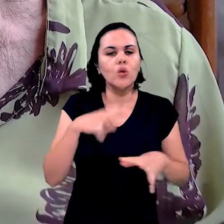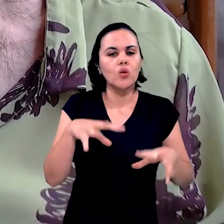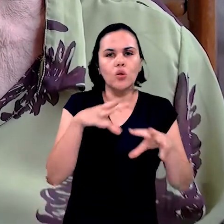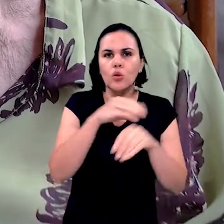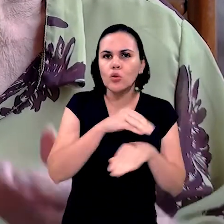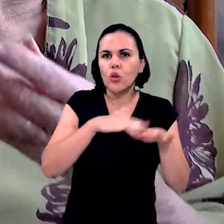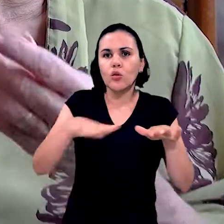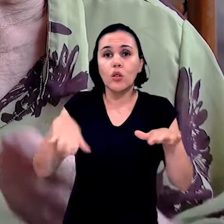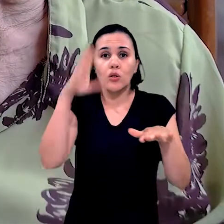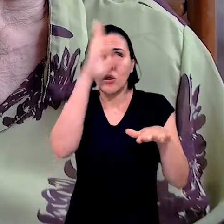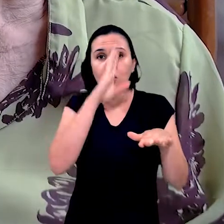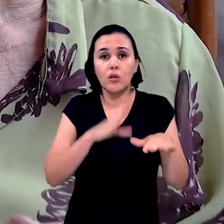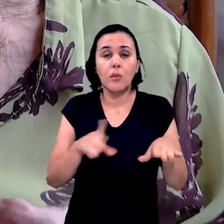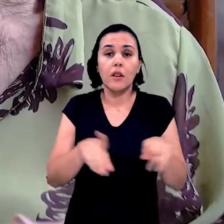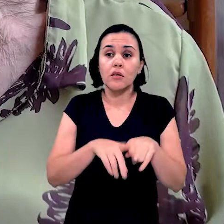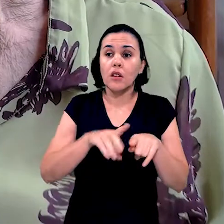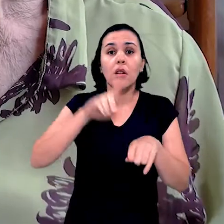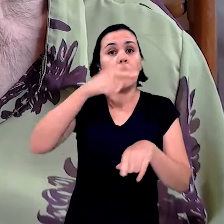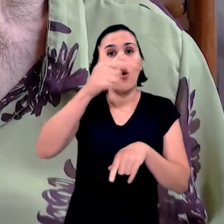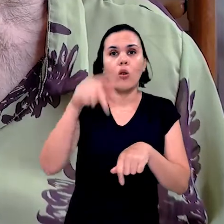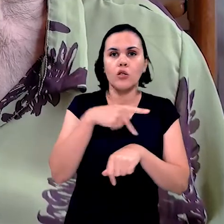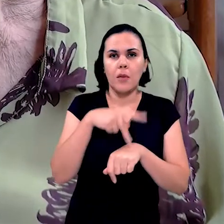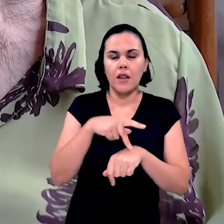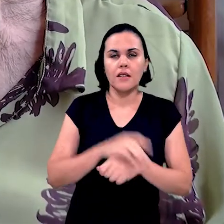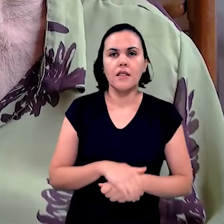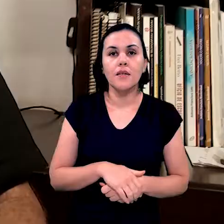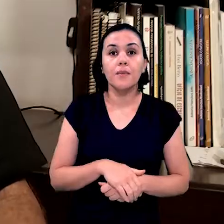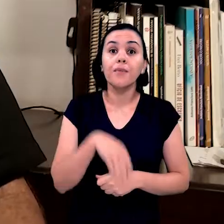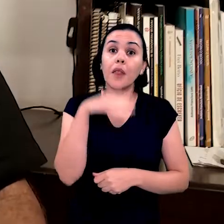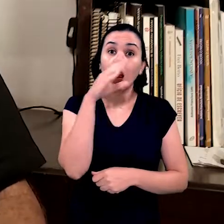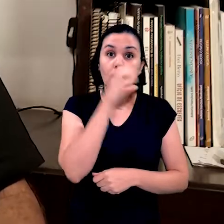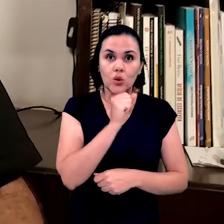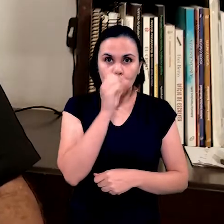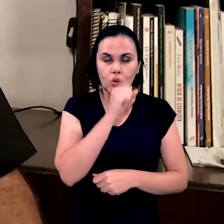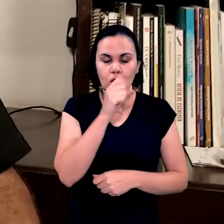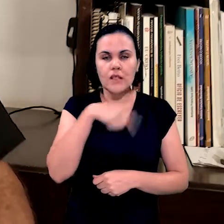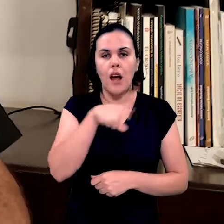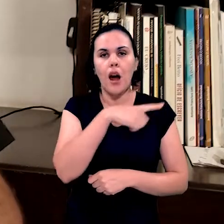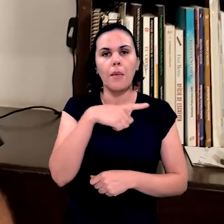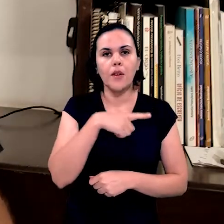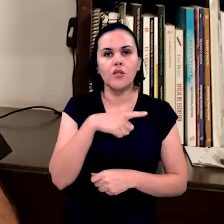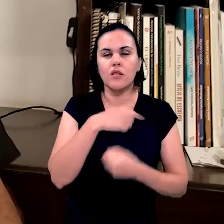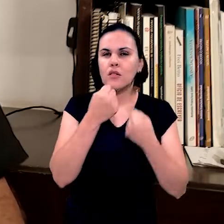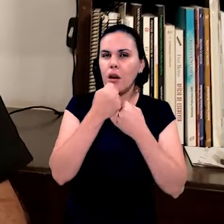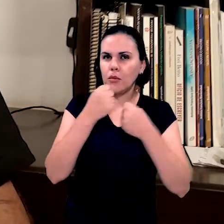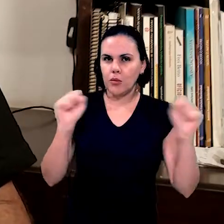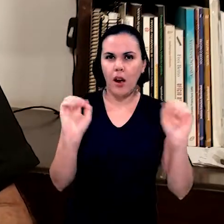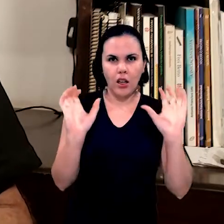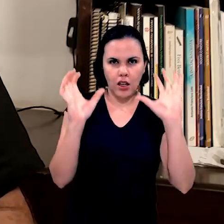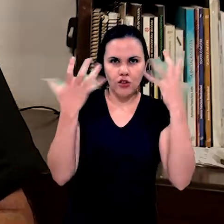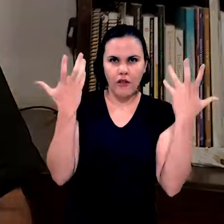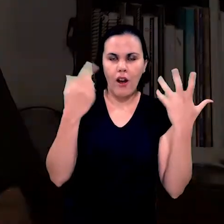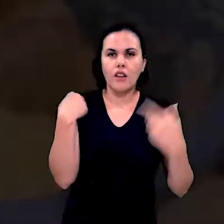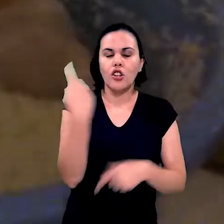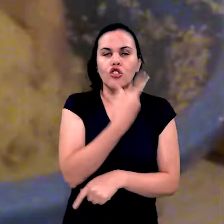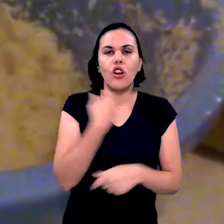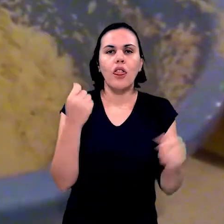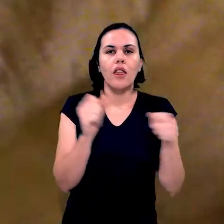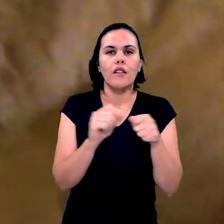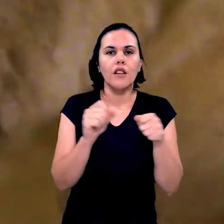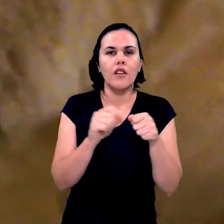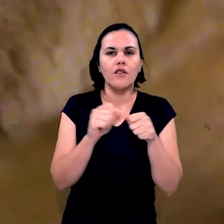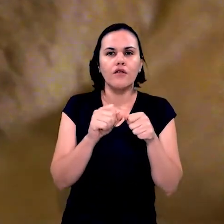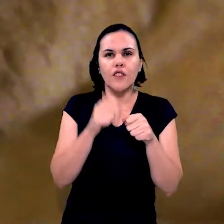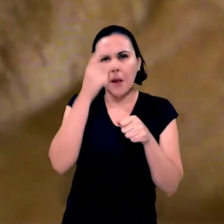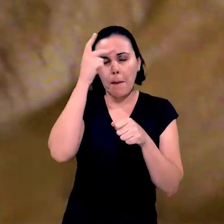conhecida em todo o litoral, no Brasil e até fora do Brasil. No sábado, aí nós temos já aquele grande evento, onde nós